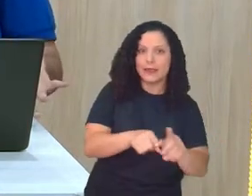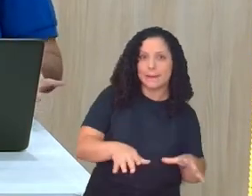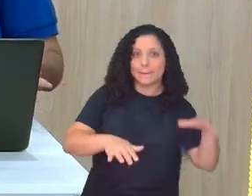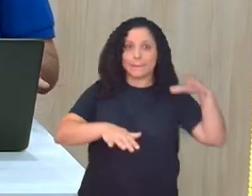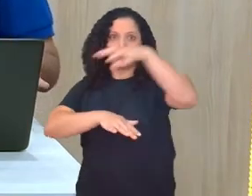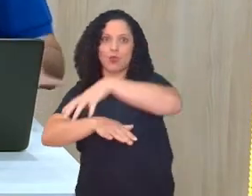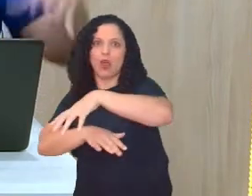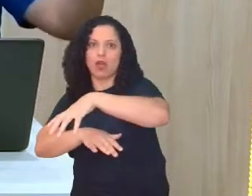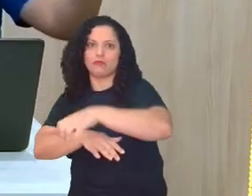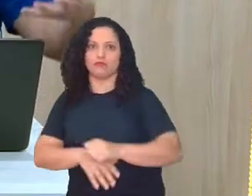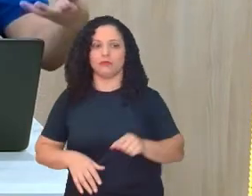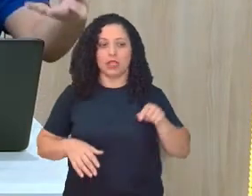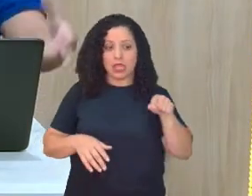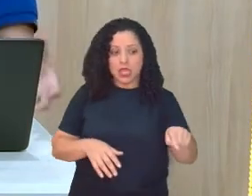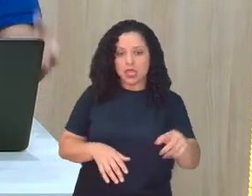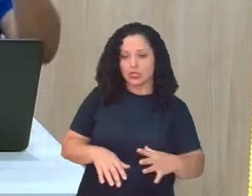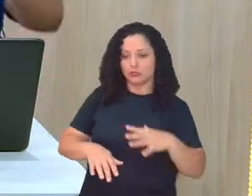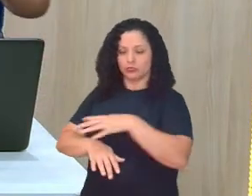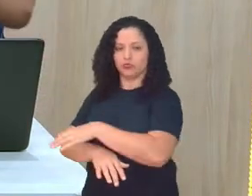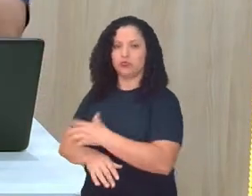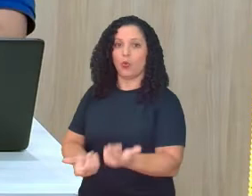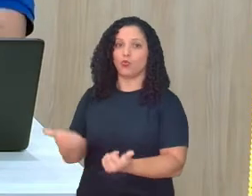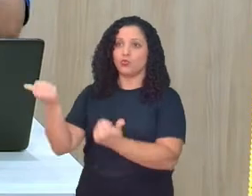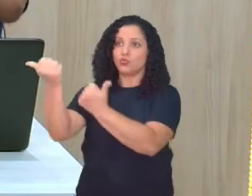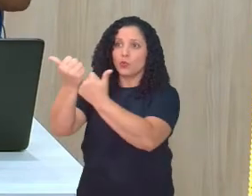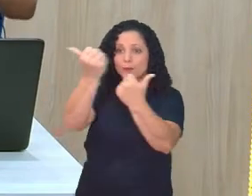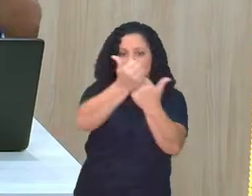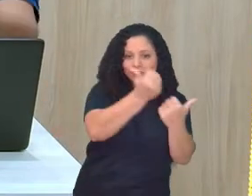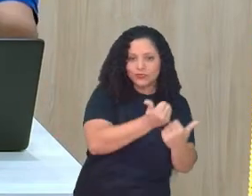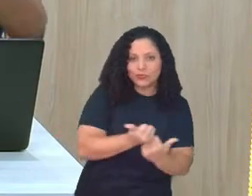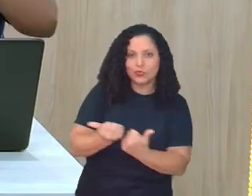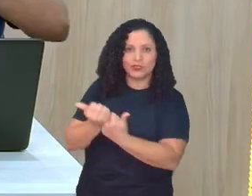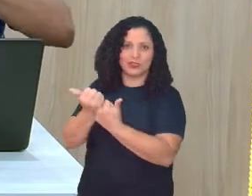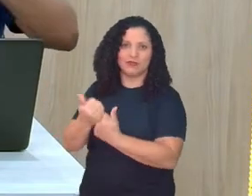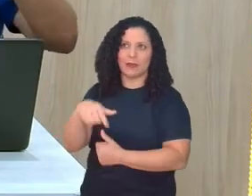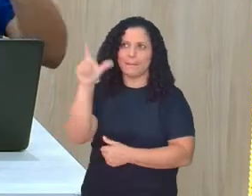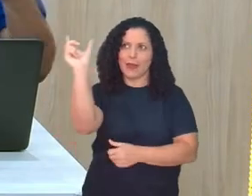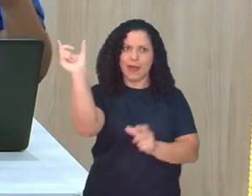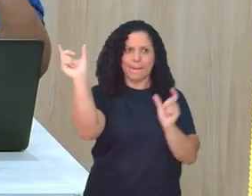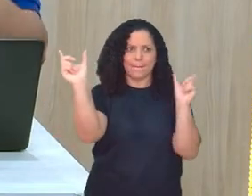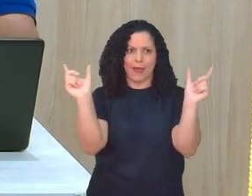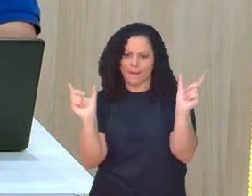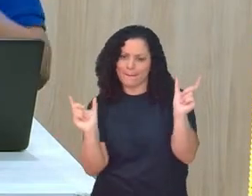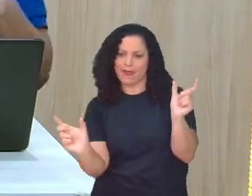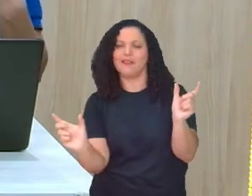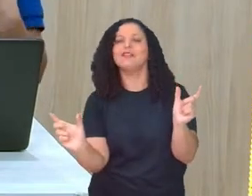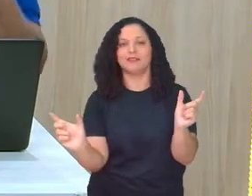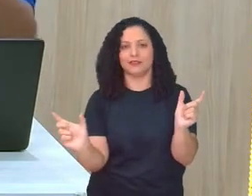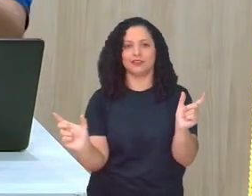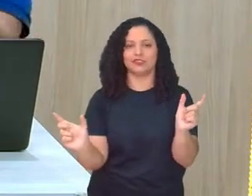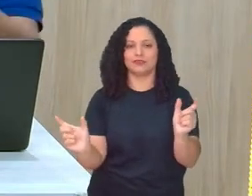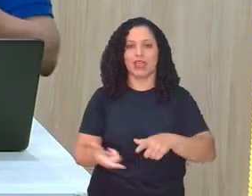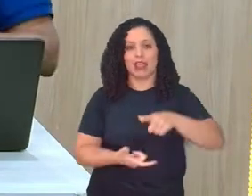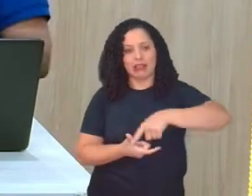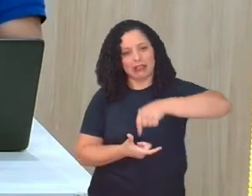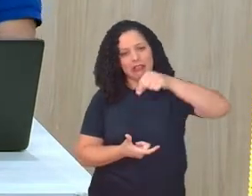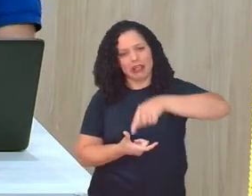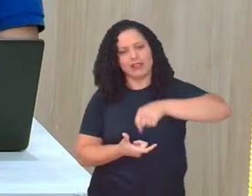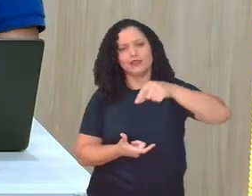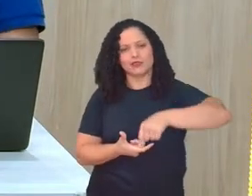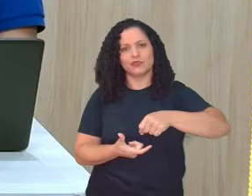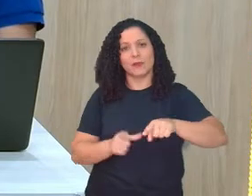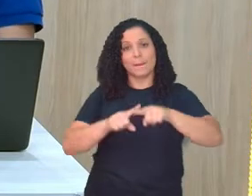felino destruiu. Então, veja, eu estou fazendo essa substituição por palavras, né, por léxicos que mantêm a mesma